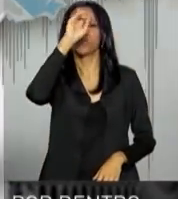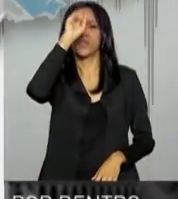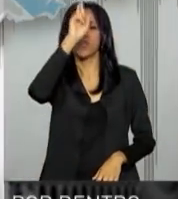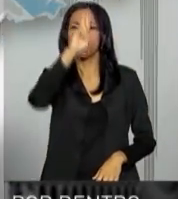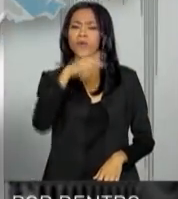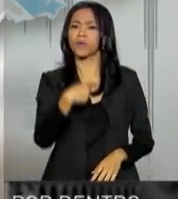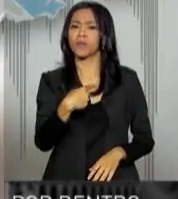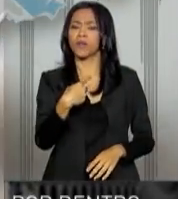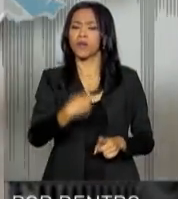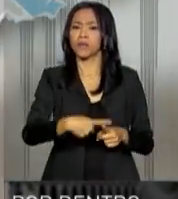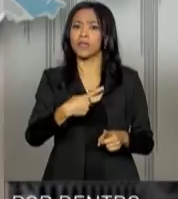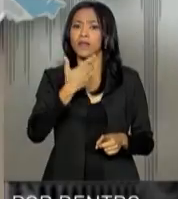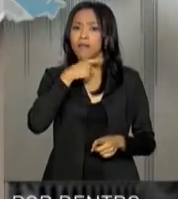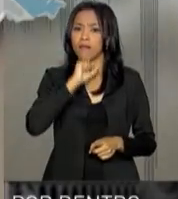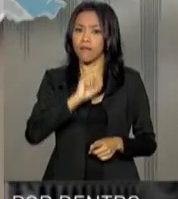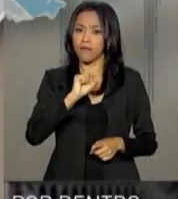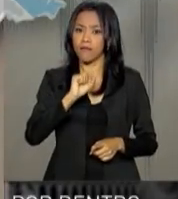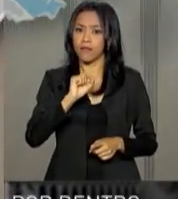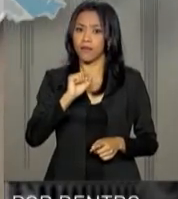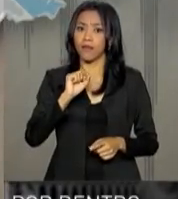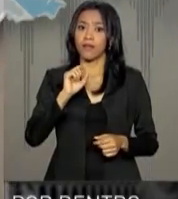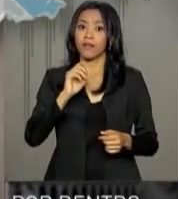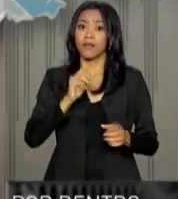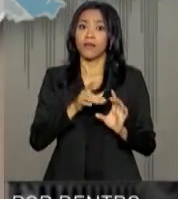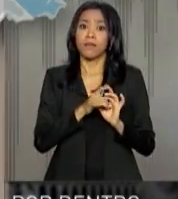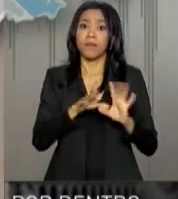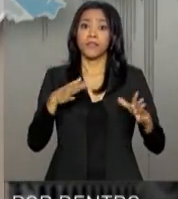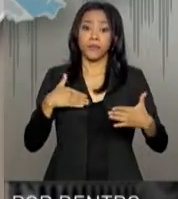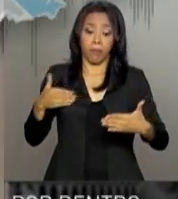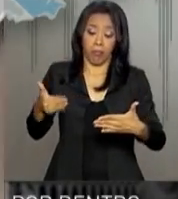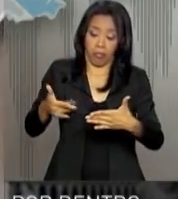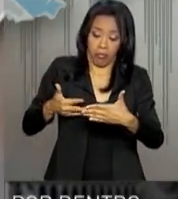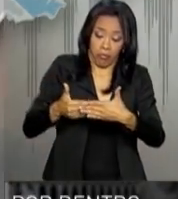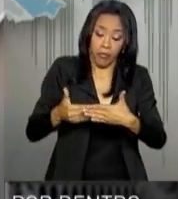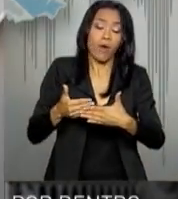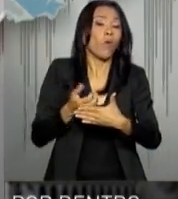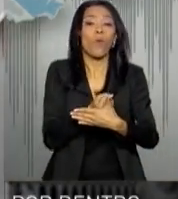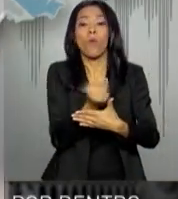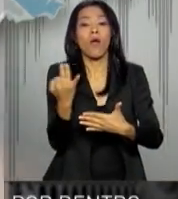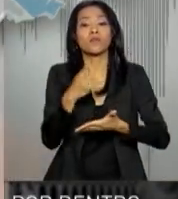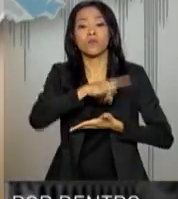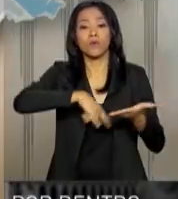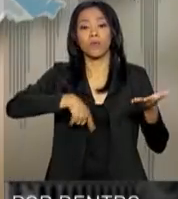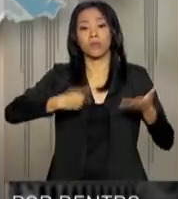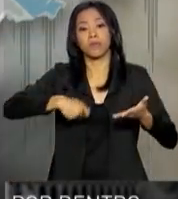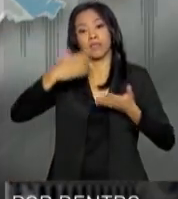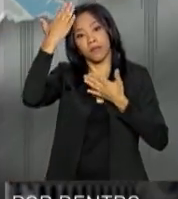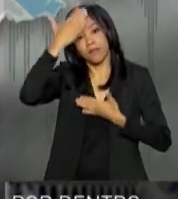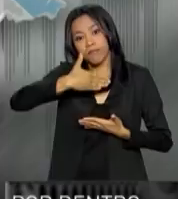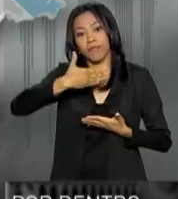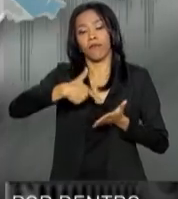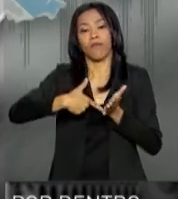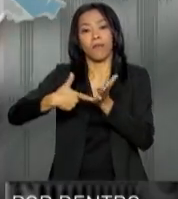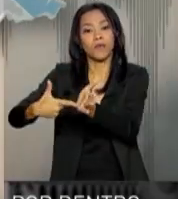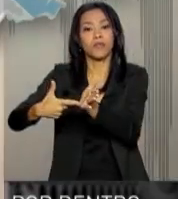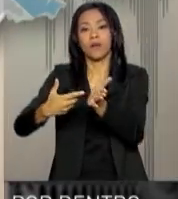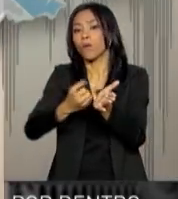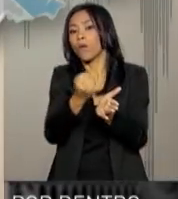o recadastramento na última hora quais são os documentos necessários que ele deverá apresentar bom dia